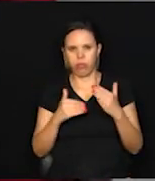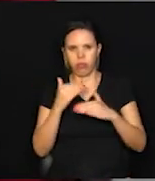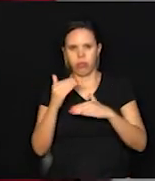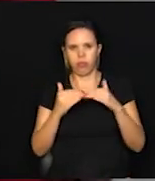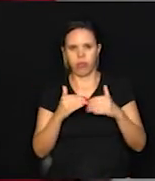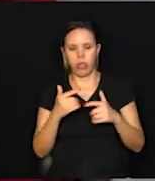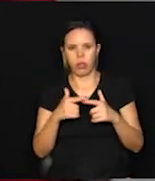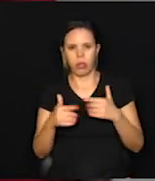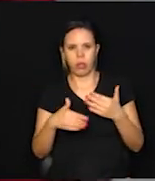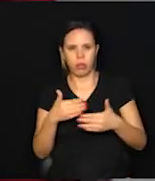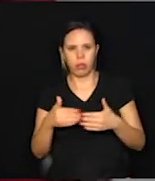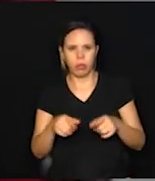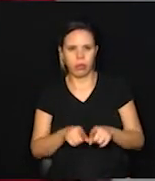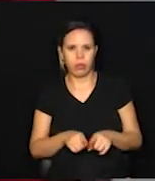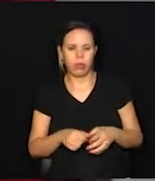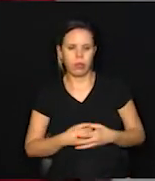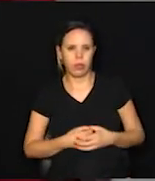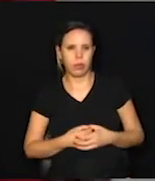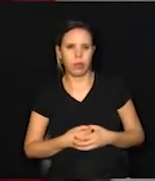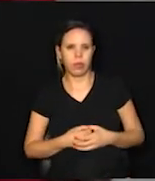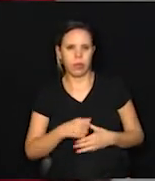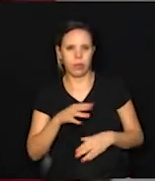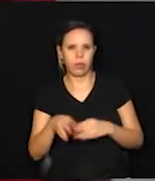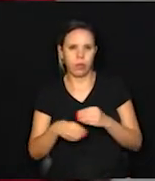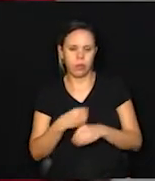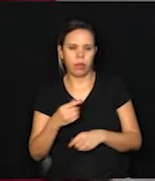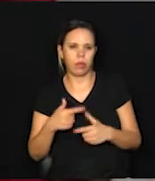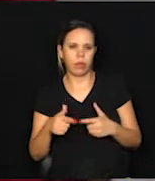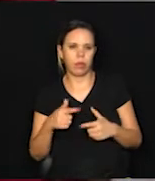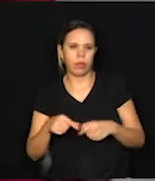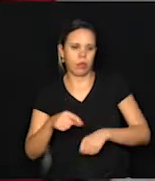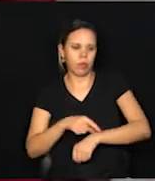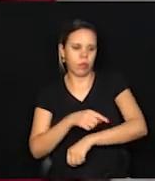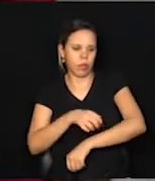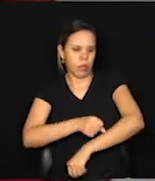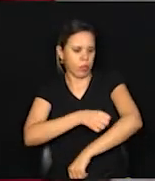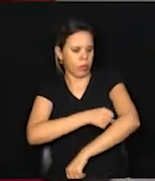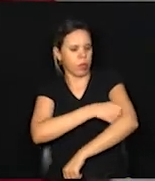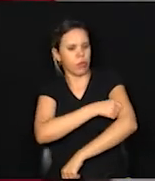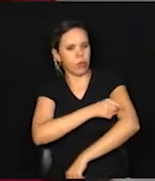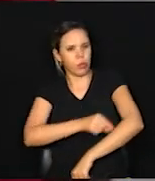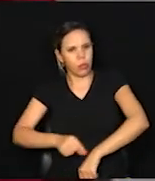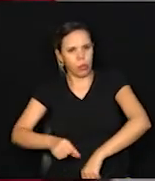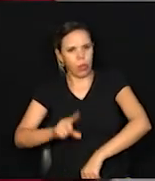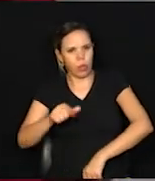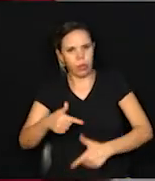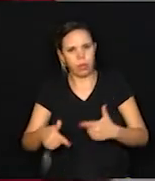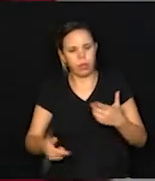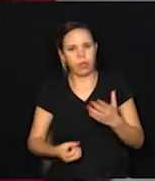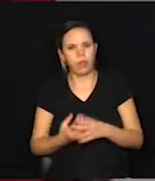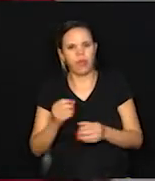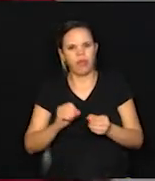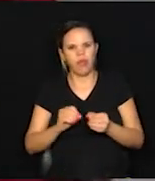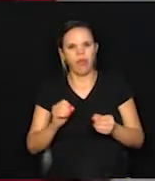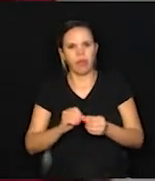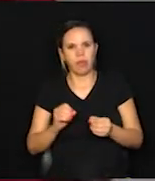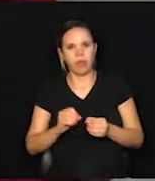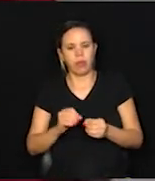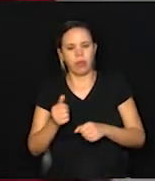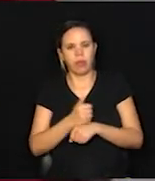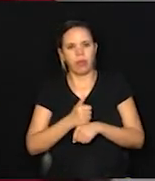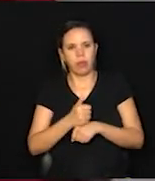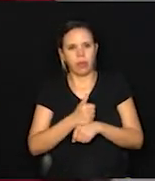desse processo de agregação de trombose nos pacientes. E isso, inclusive, faz com que o